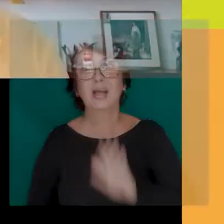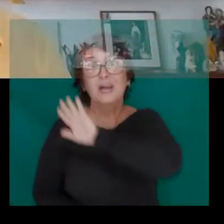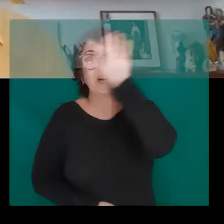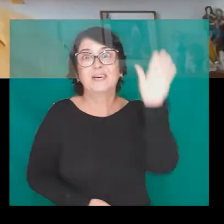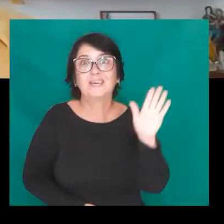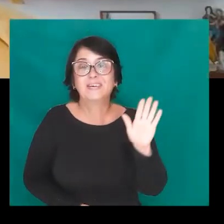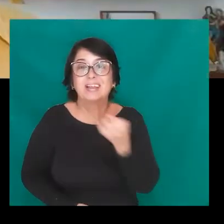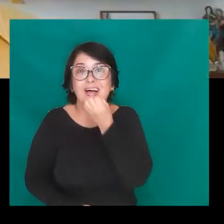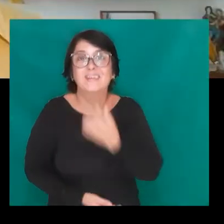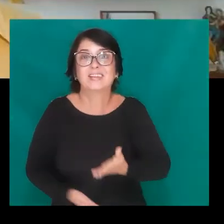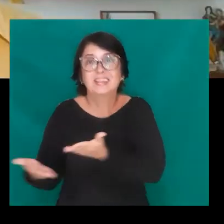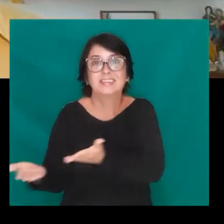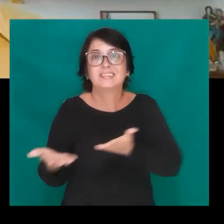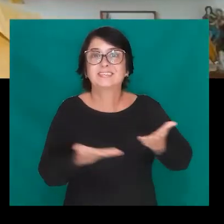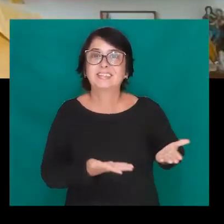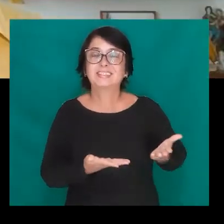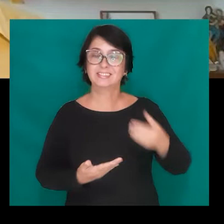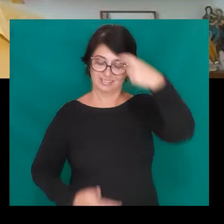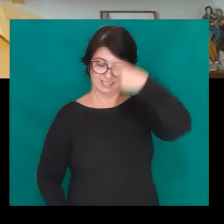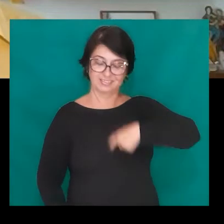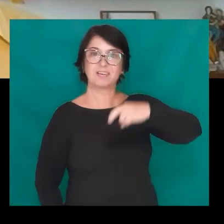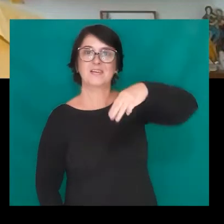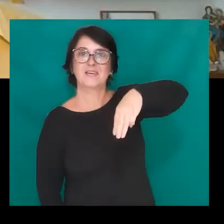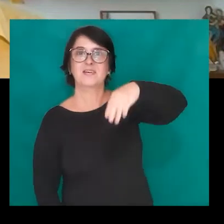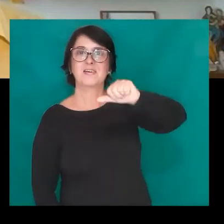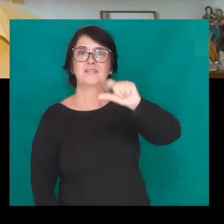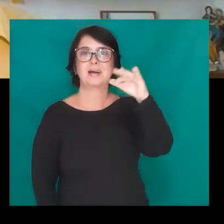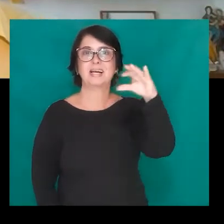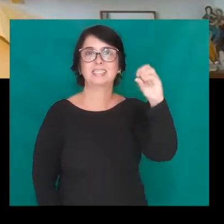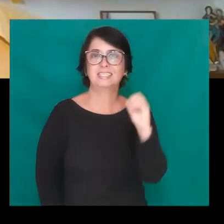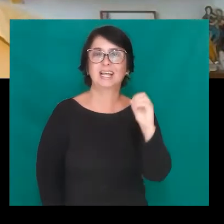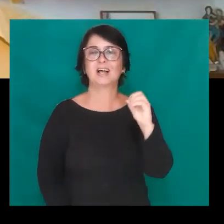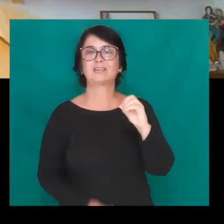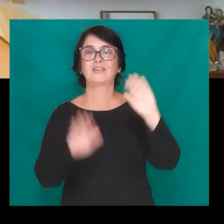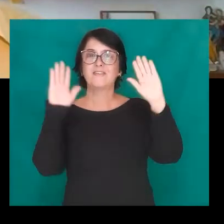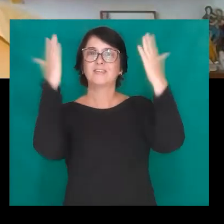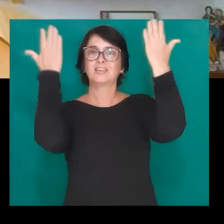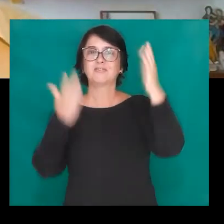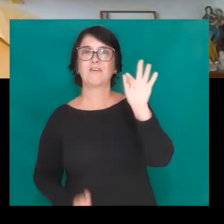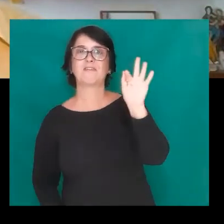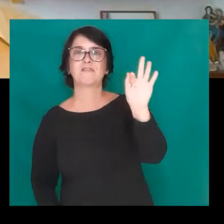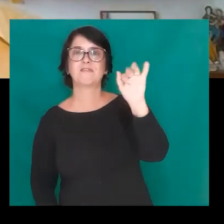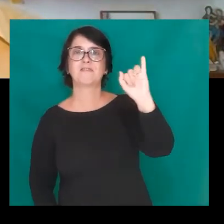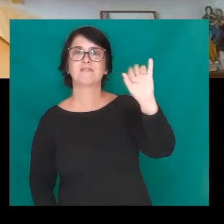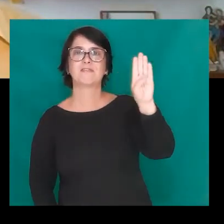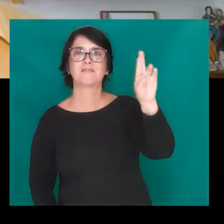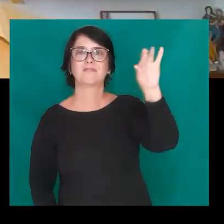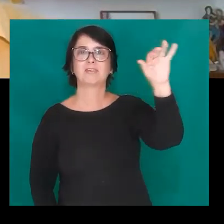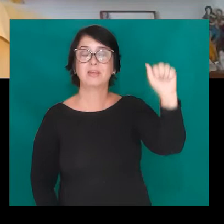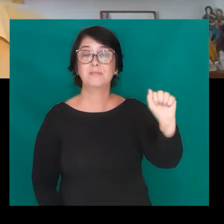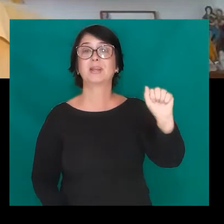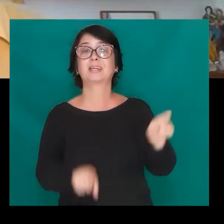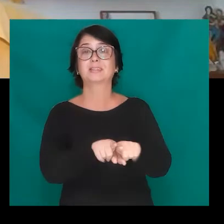Olá, bem-vindos. Eu sou Marcelo Caldi. Estou aqui em nome do Festival Fibra, em nome da Sarau,